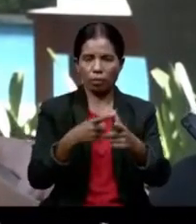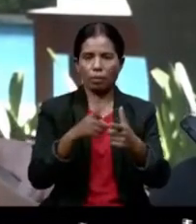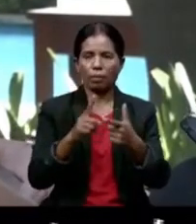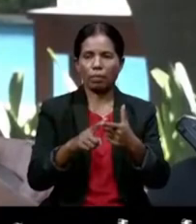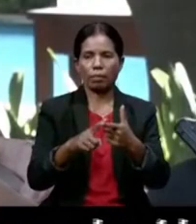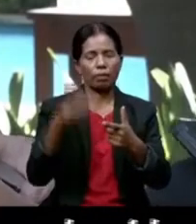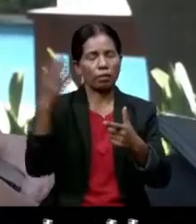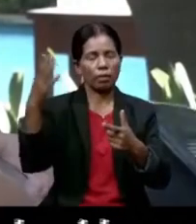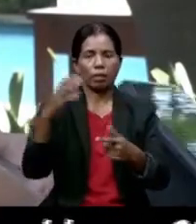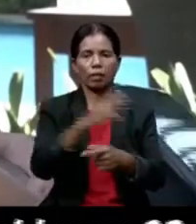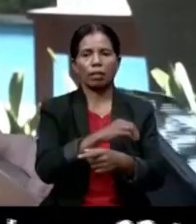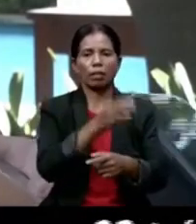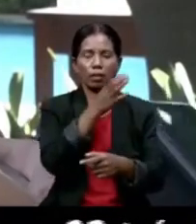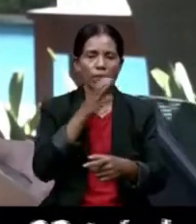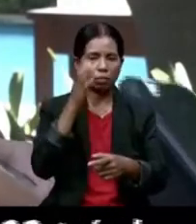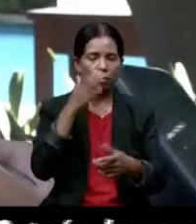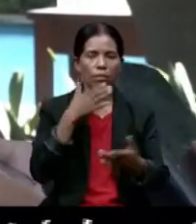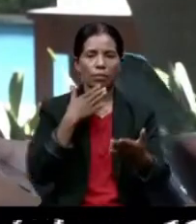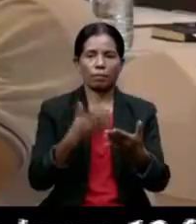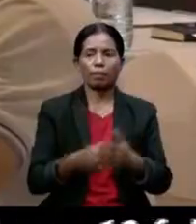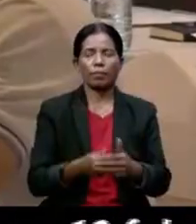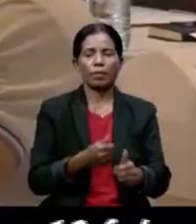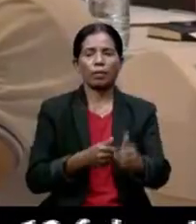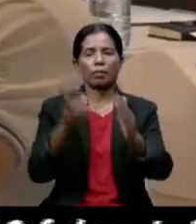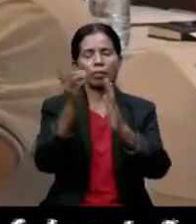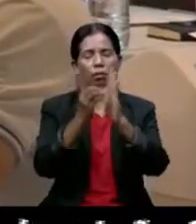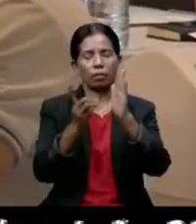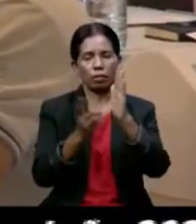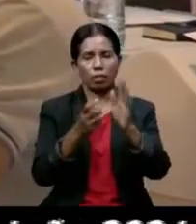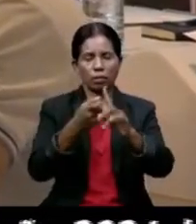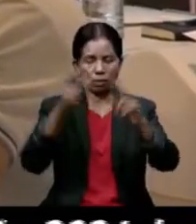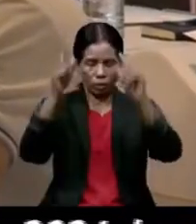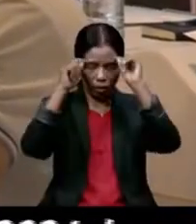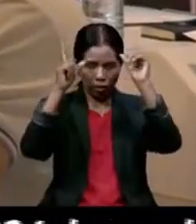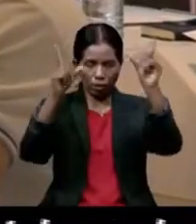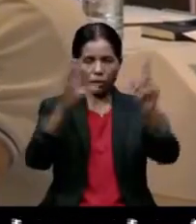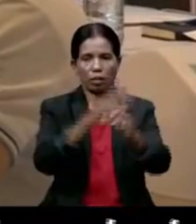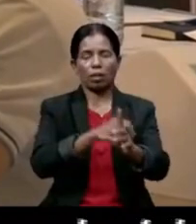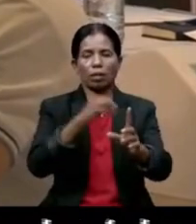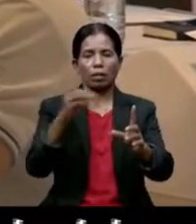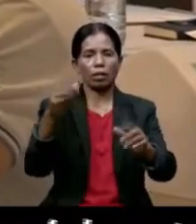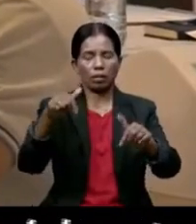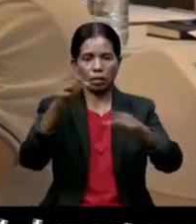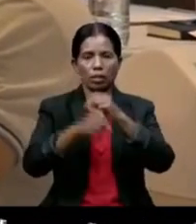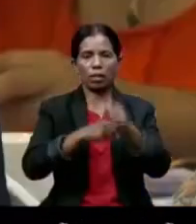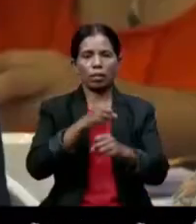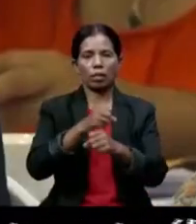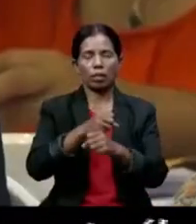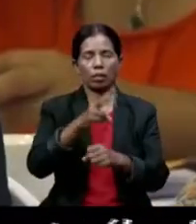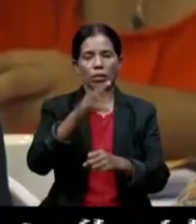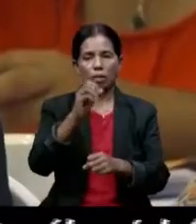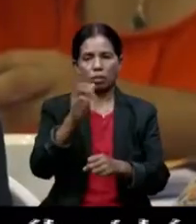a área agricultura na moça a área pesca sim baseia para dados surfeios Timor-Leste Food Industration e a Tina Rihunduaro Nulu